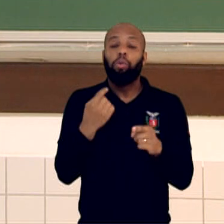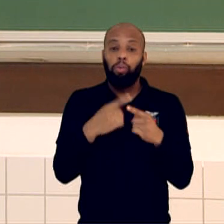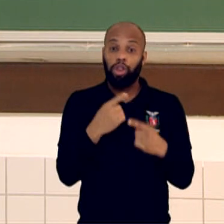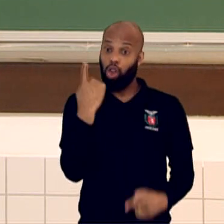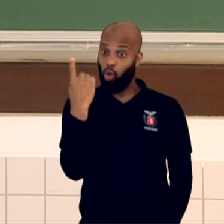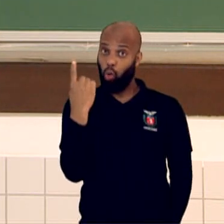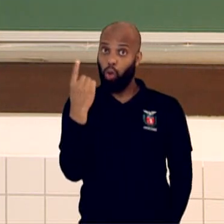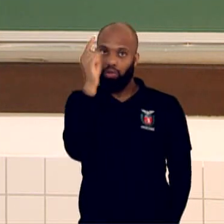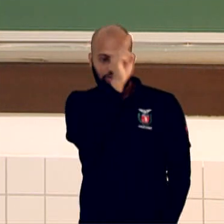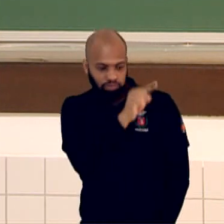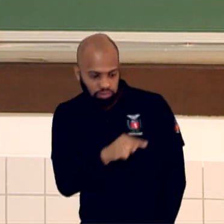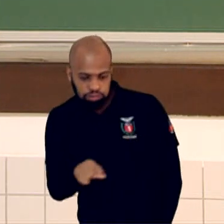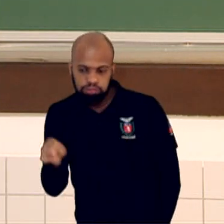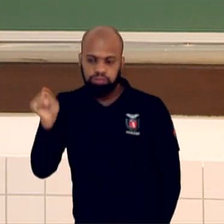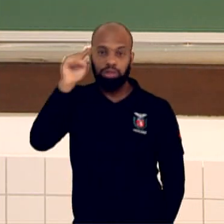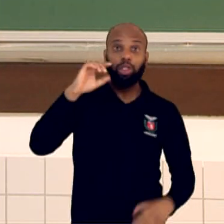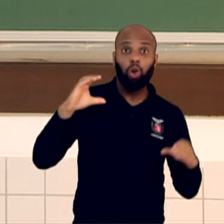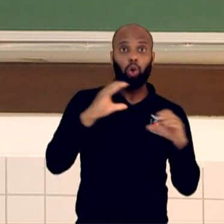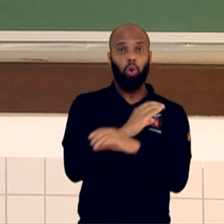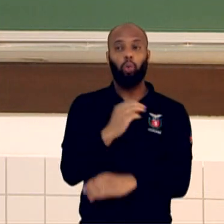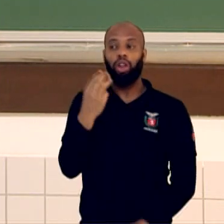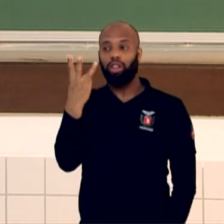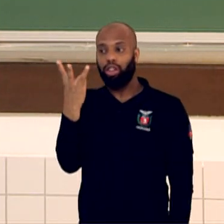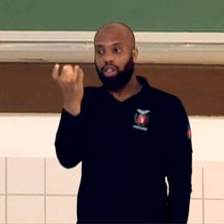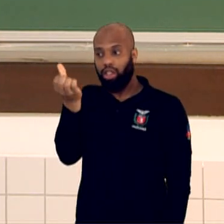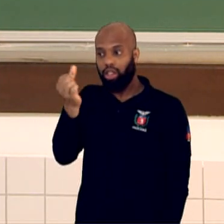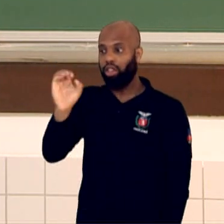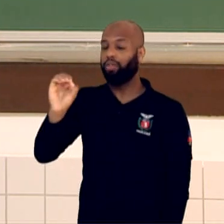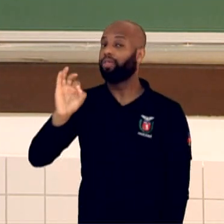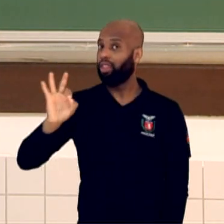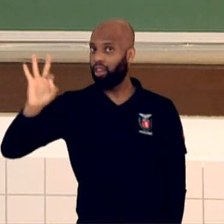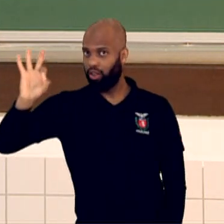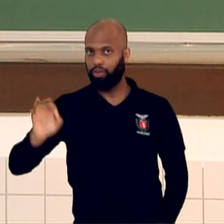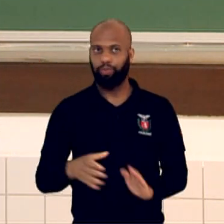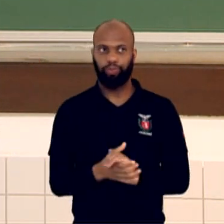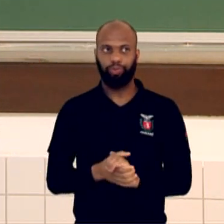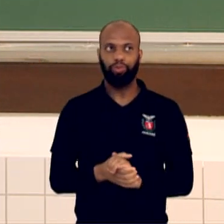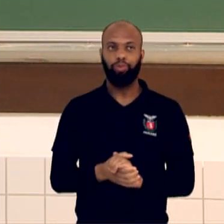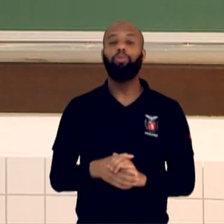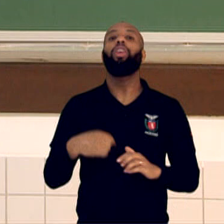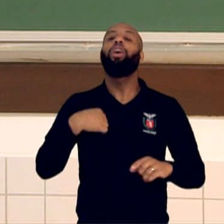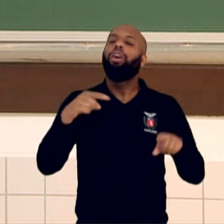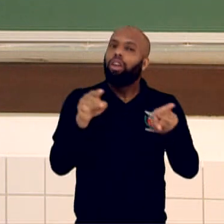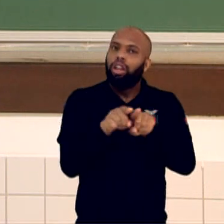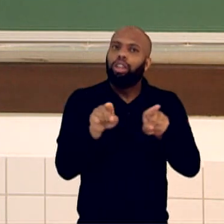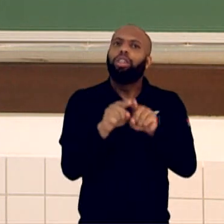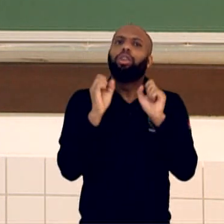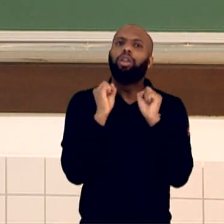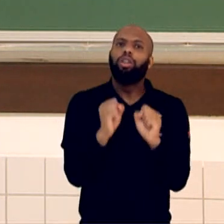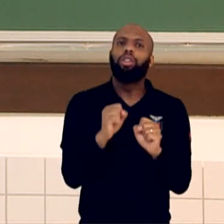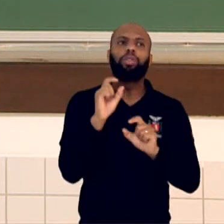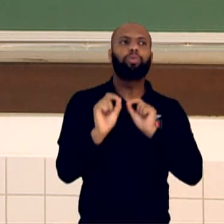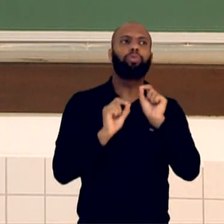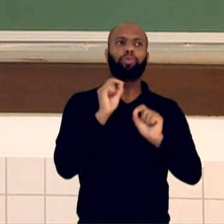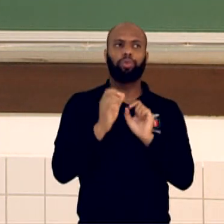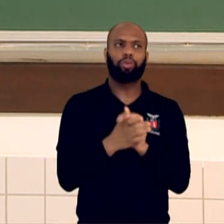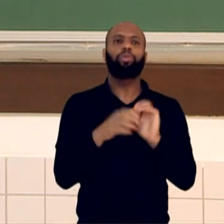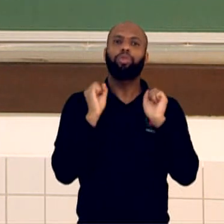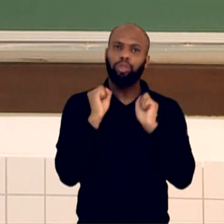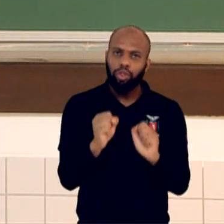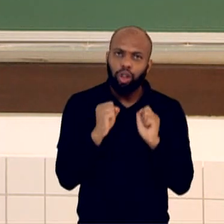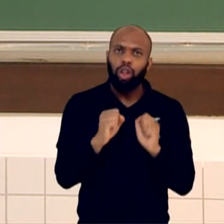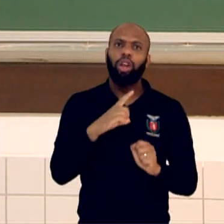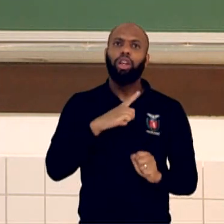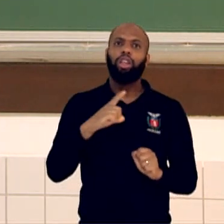volta completa, um círculo trigonométrico completo é 360 graus e que eu também posso trabalhar